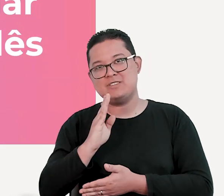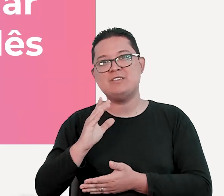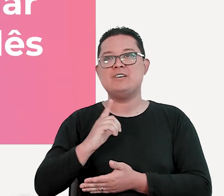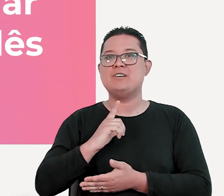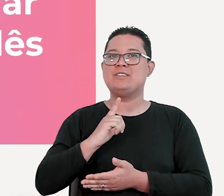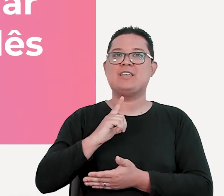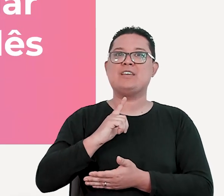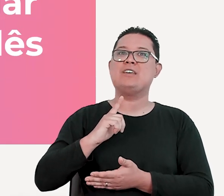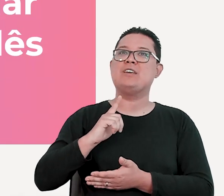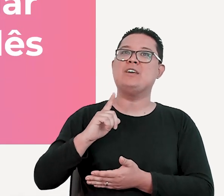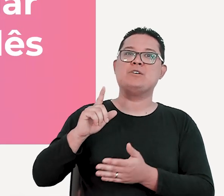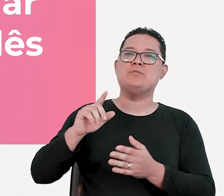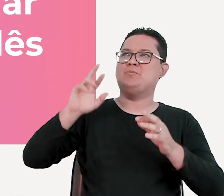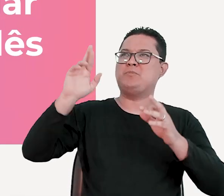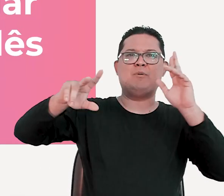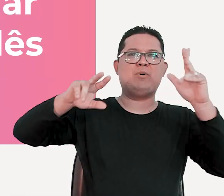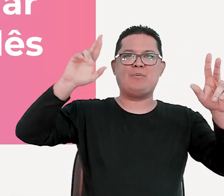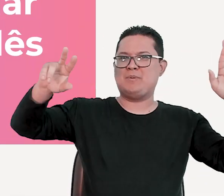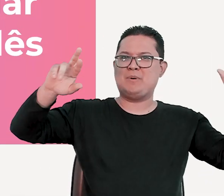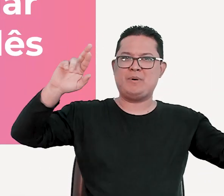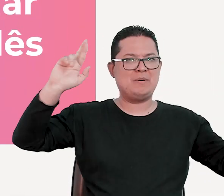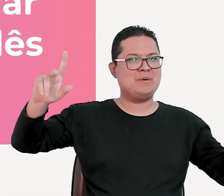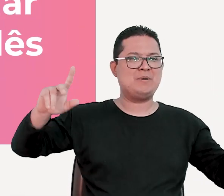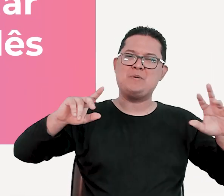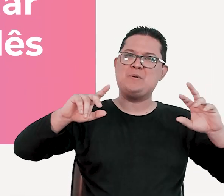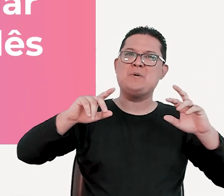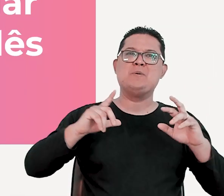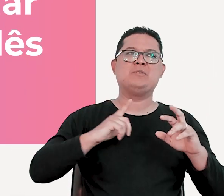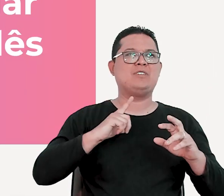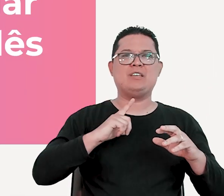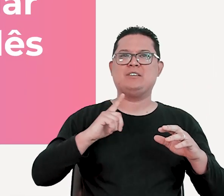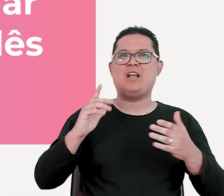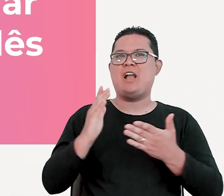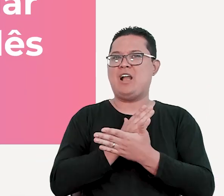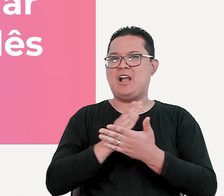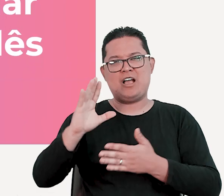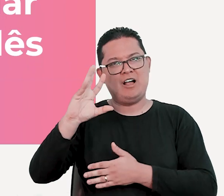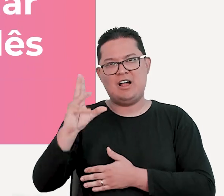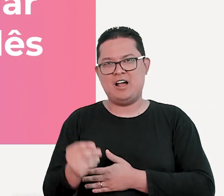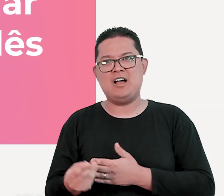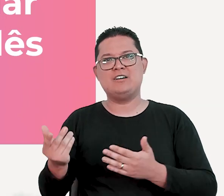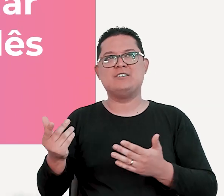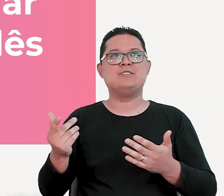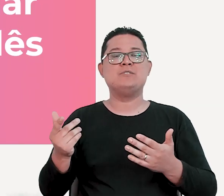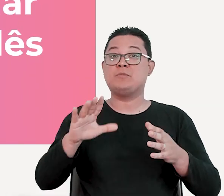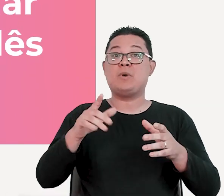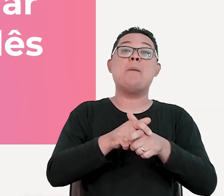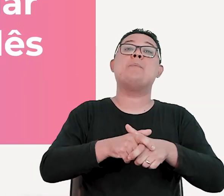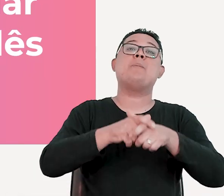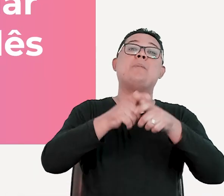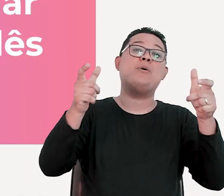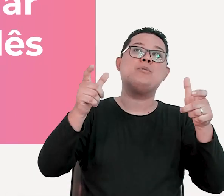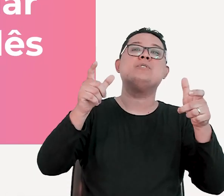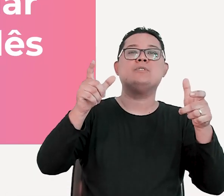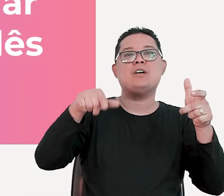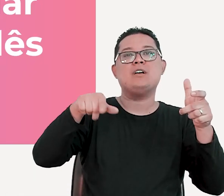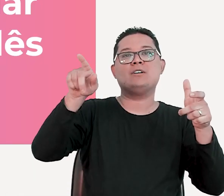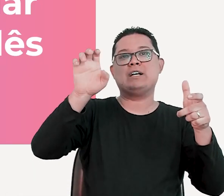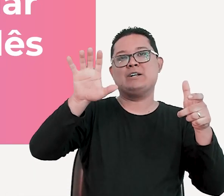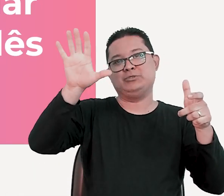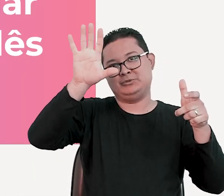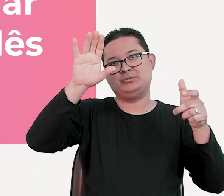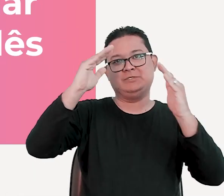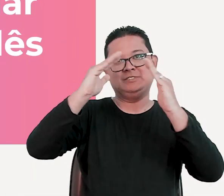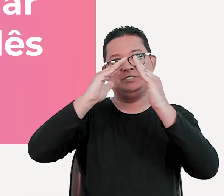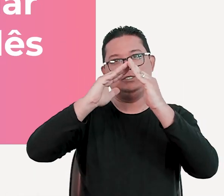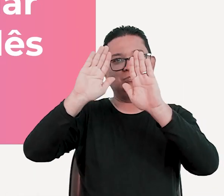audiovisual arrasa, os brasileiros arrasam. Aí tem pessoal da África, mas a maioria mesmo ainda é da Europa, mas